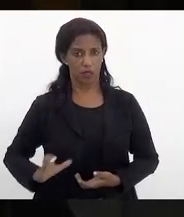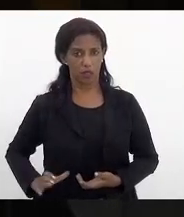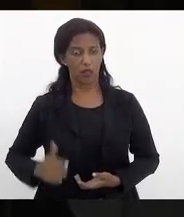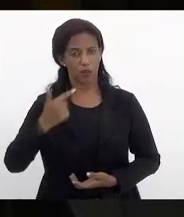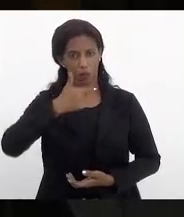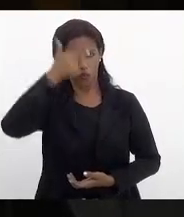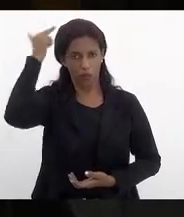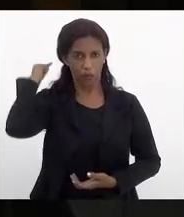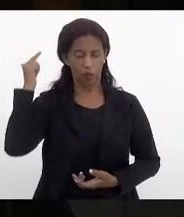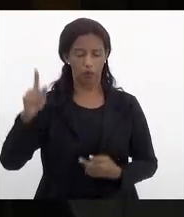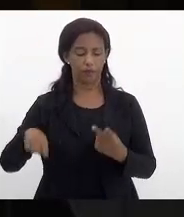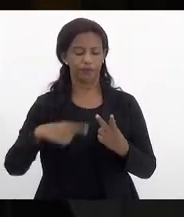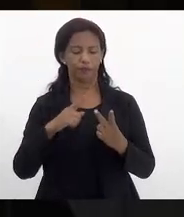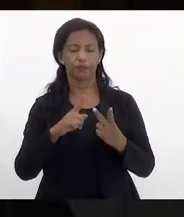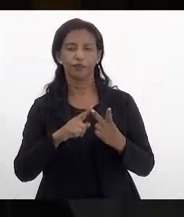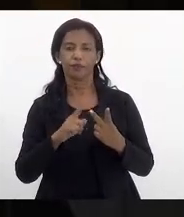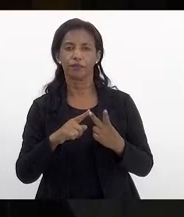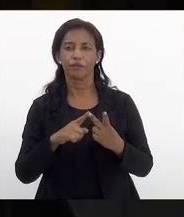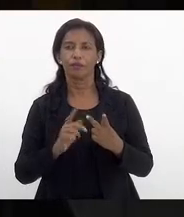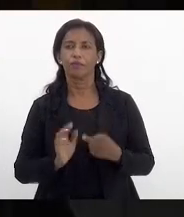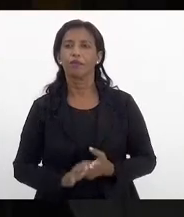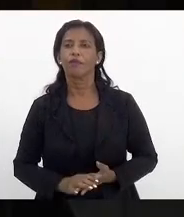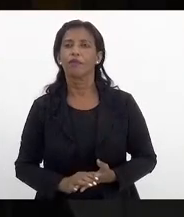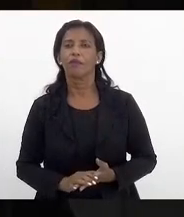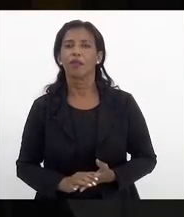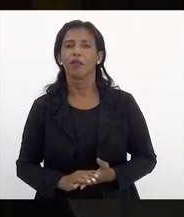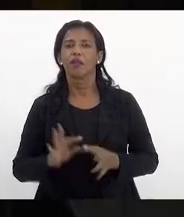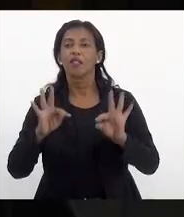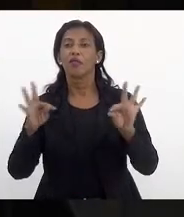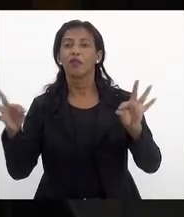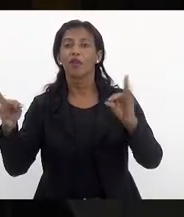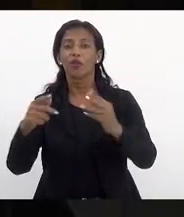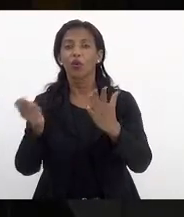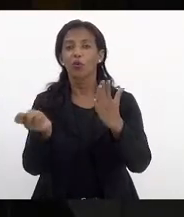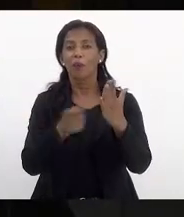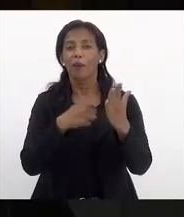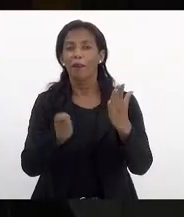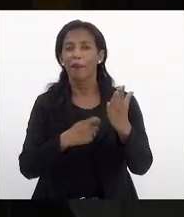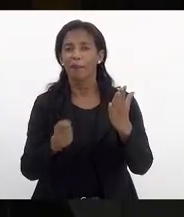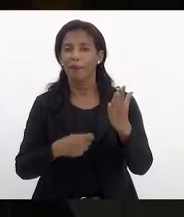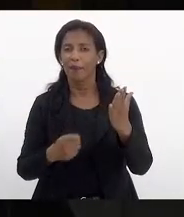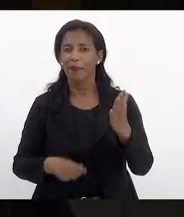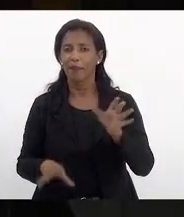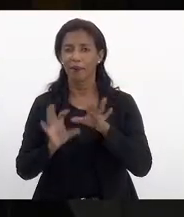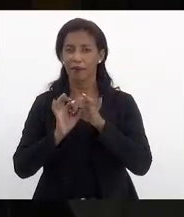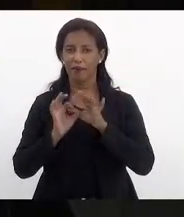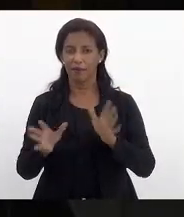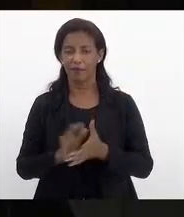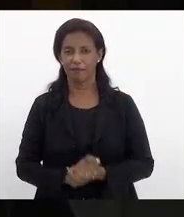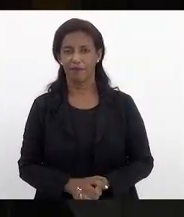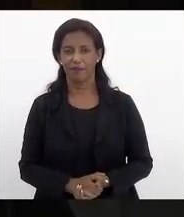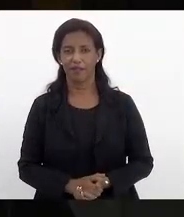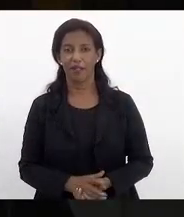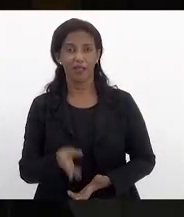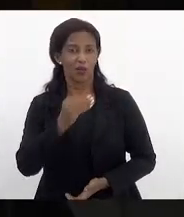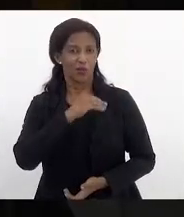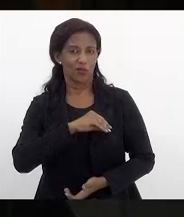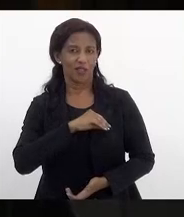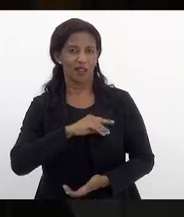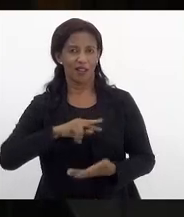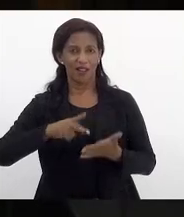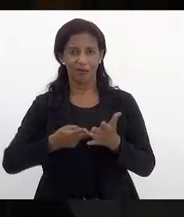Luiz Paulo, que foi submetido à autoria por a todos, que é a recomposição